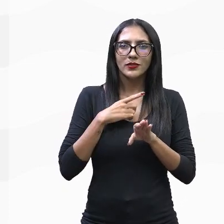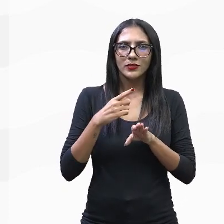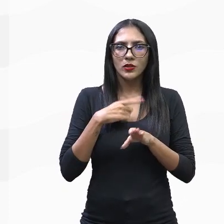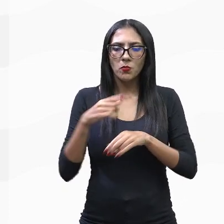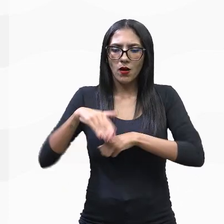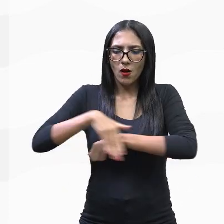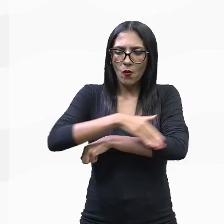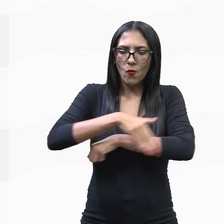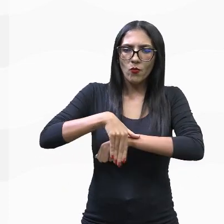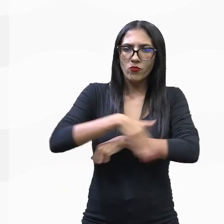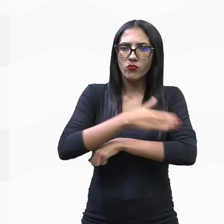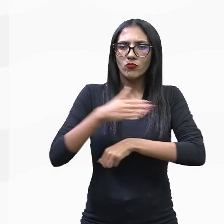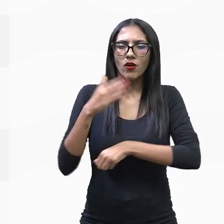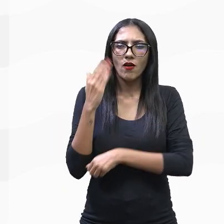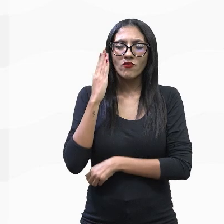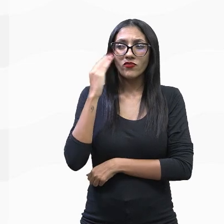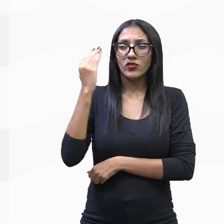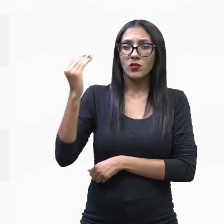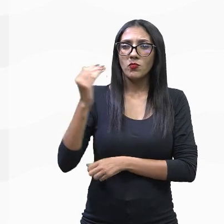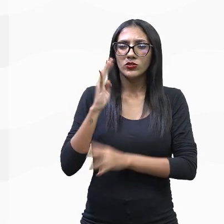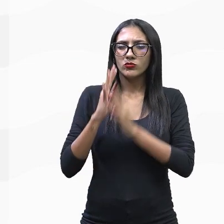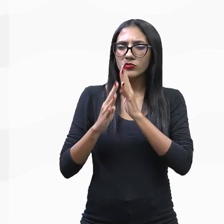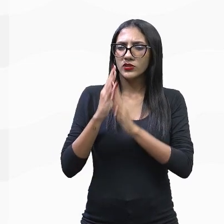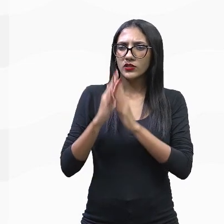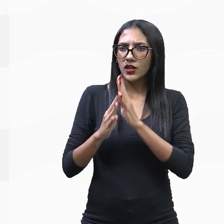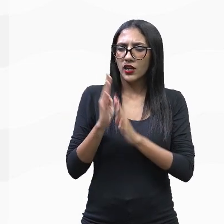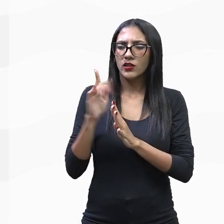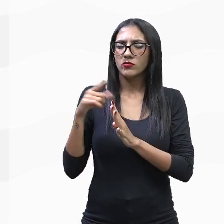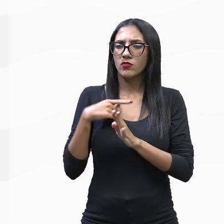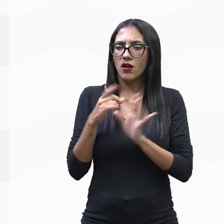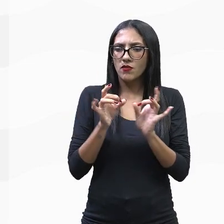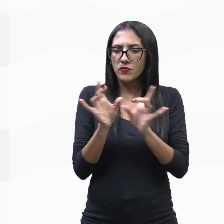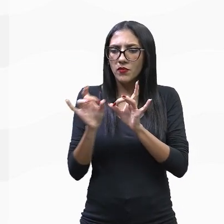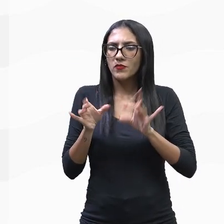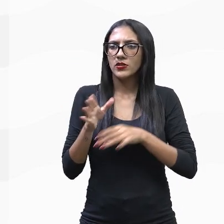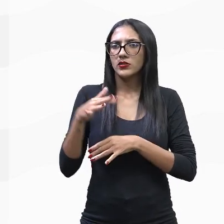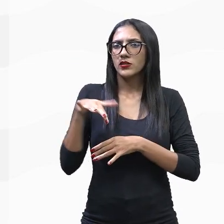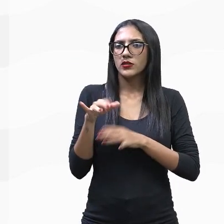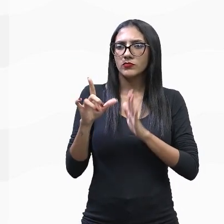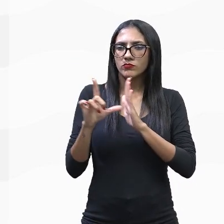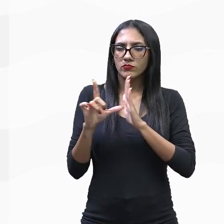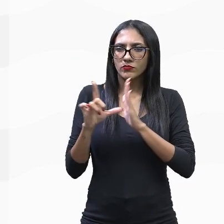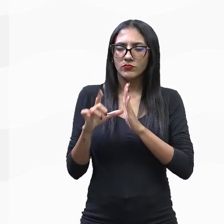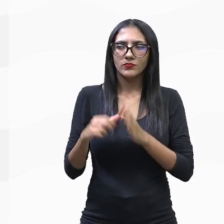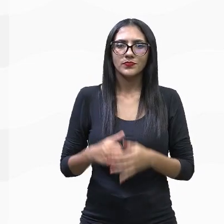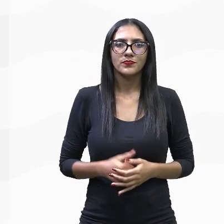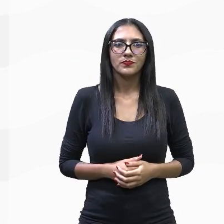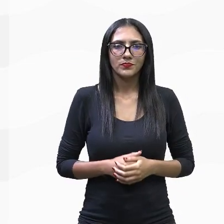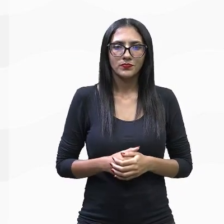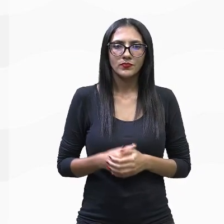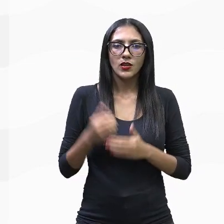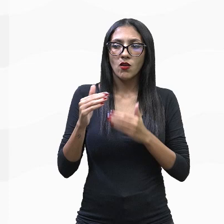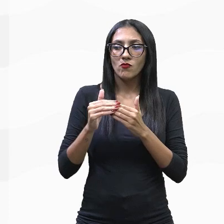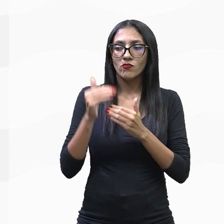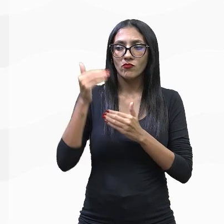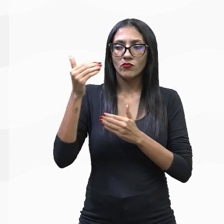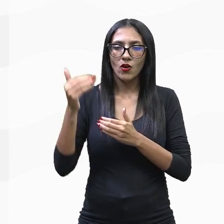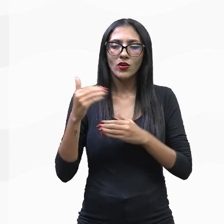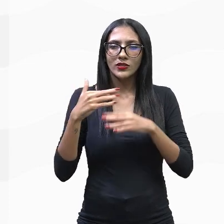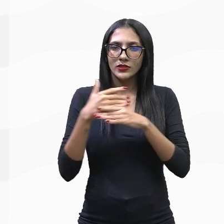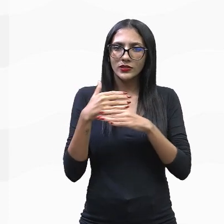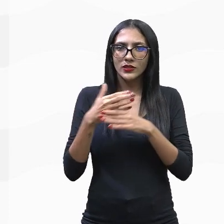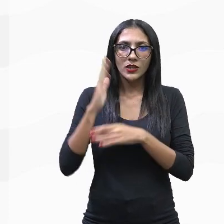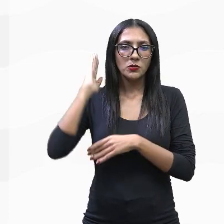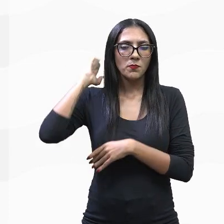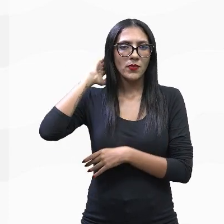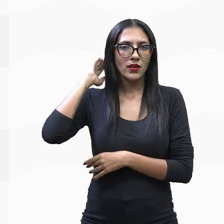não é? Que ali é a zona comercial, não é, professor? E lá em Belém também existe lá o comércio, lá não